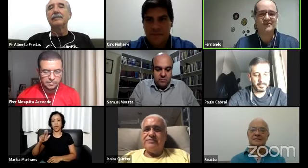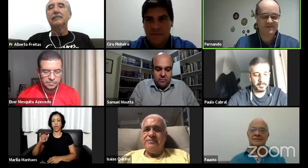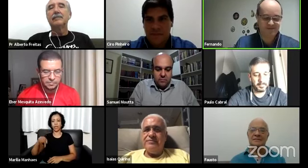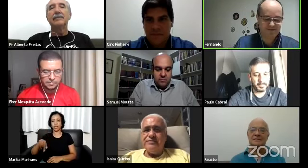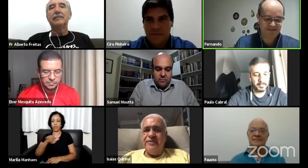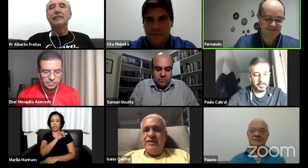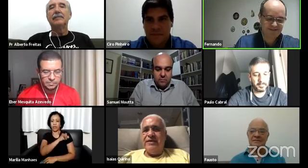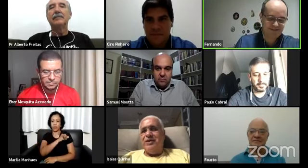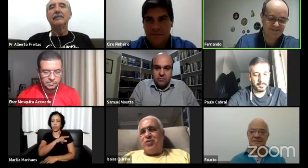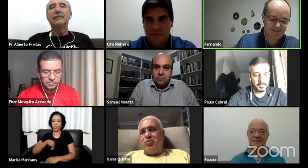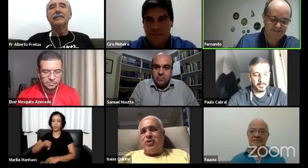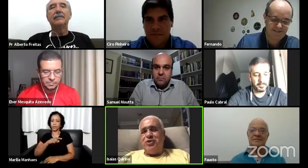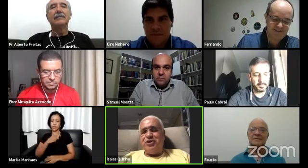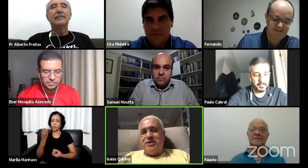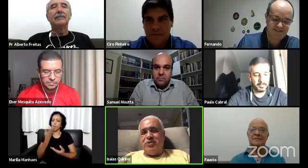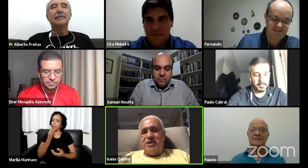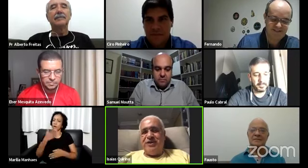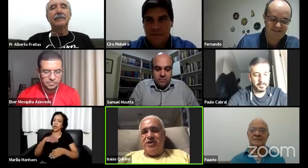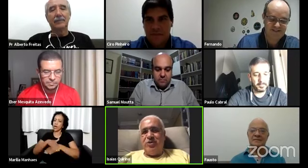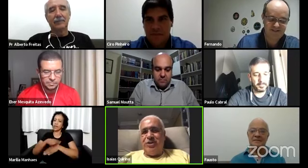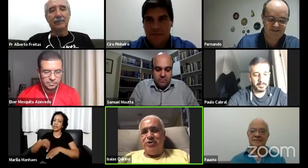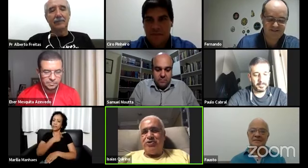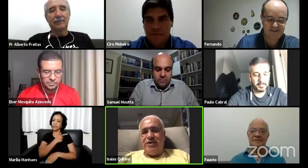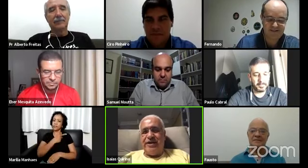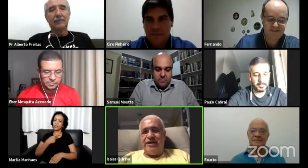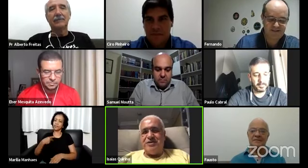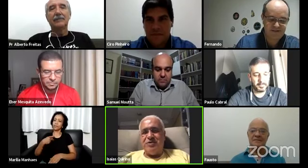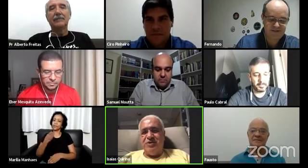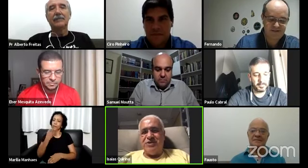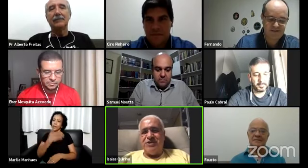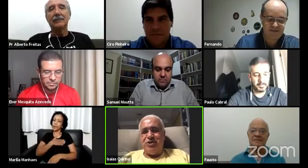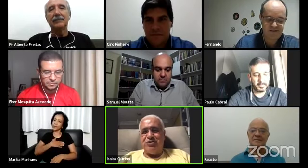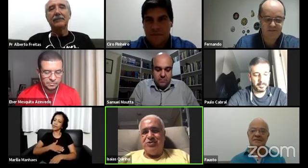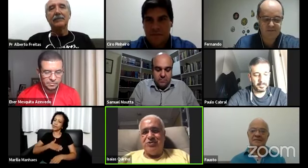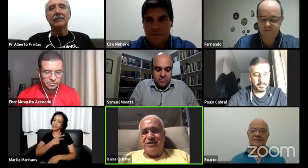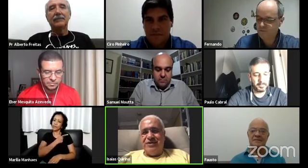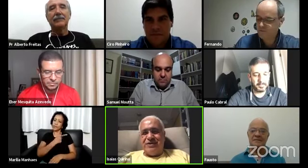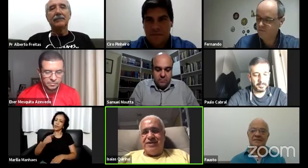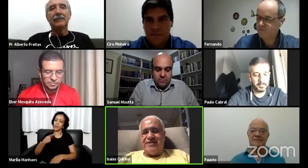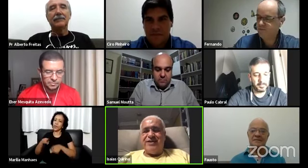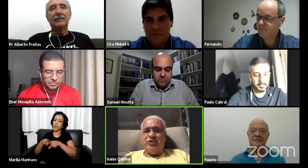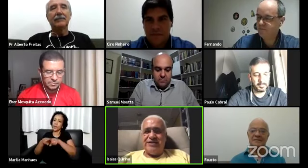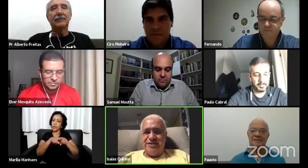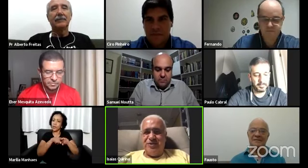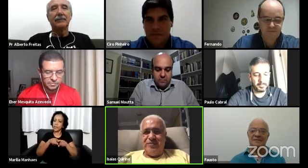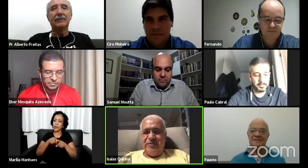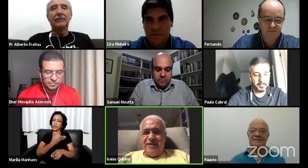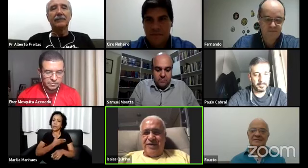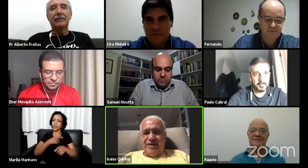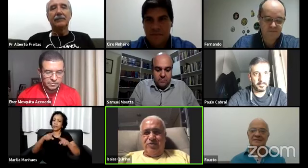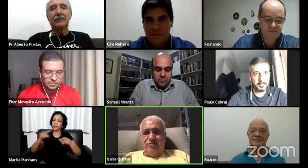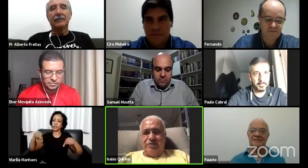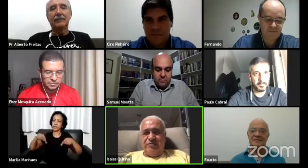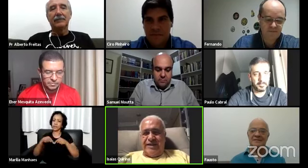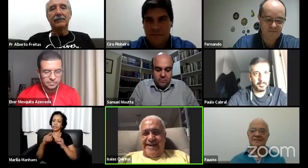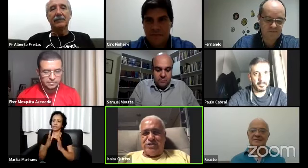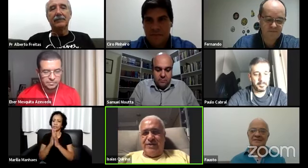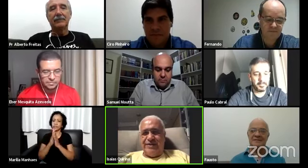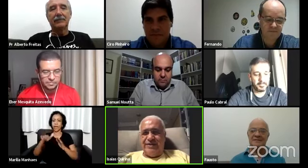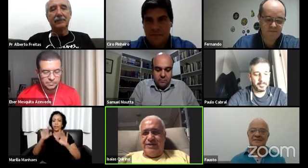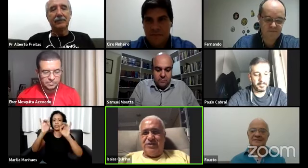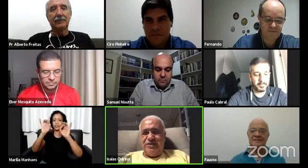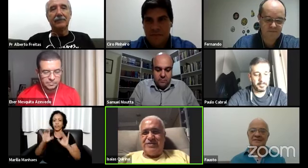irmão. Boa noite, pastor Brandão. Boa noite, colegas, irmãos em Cristo, da sala de oração. É um